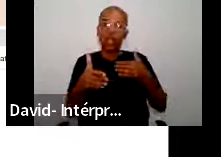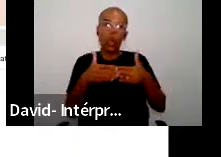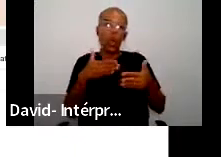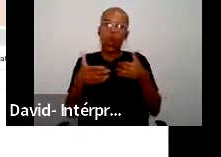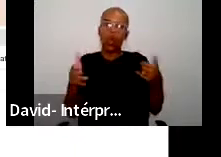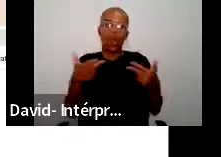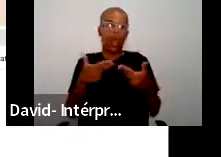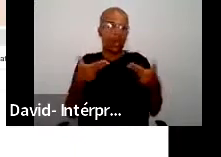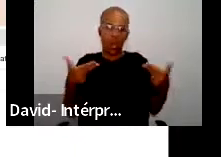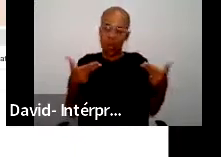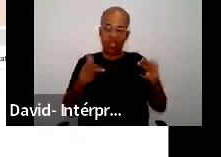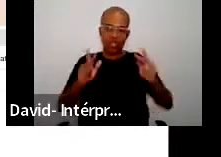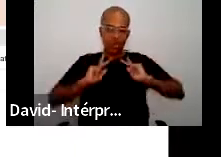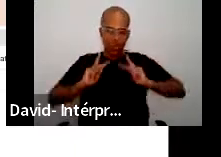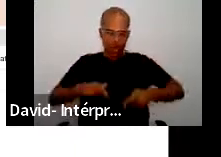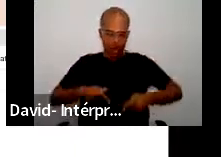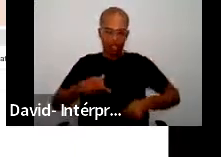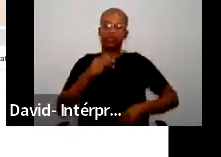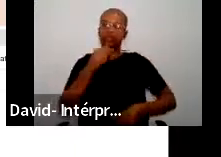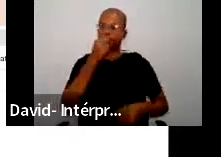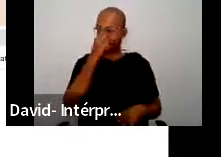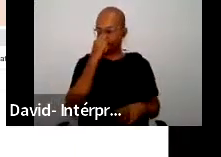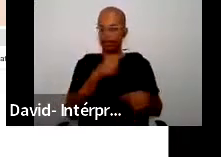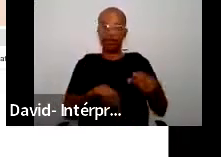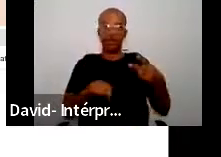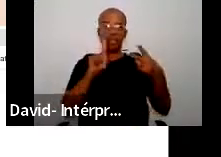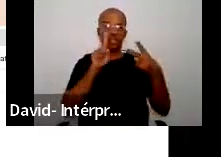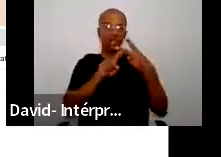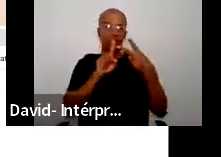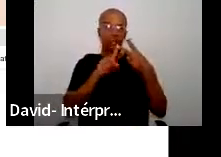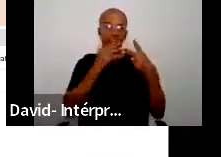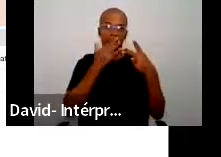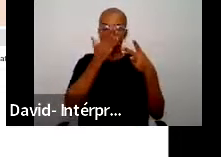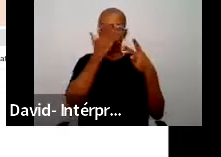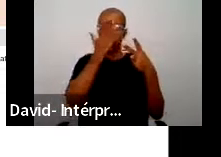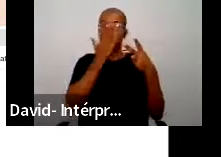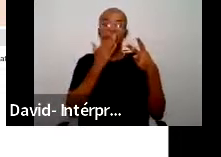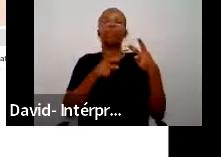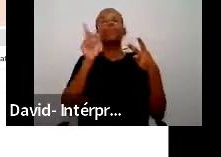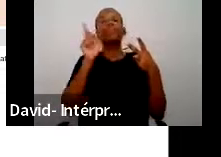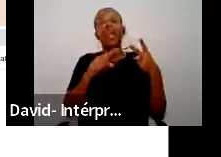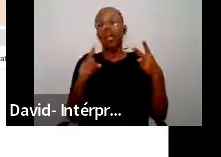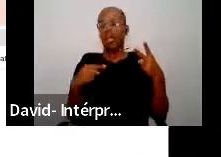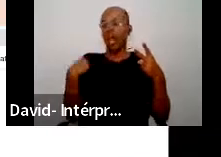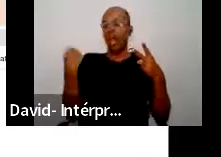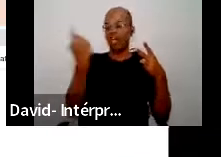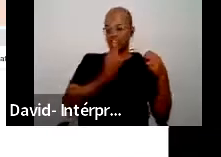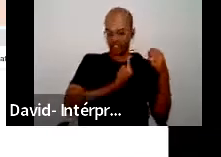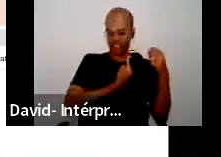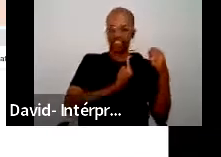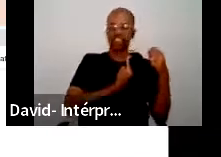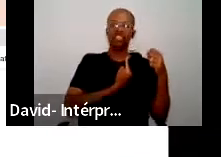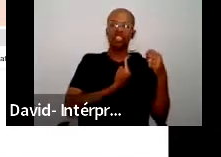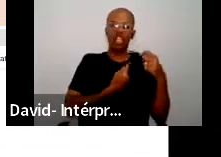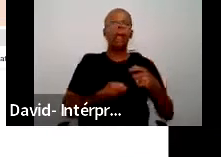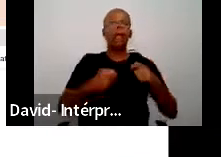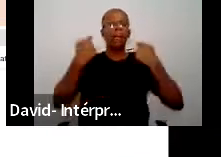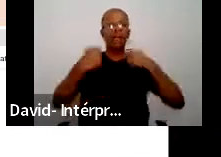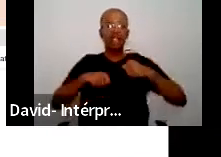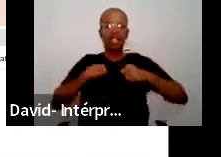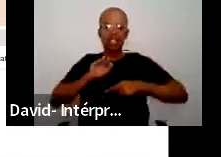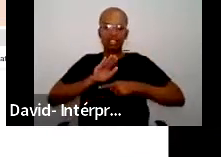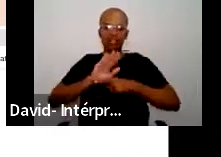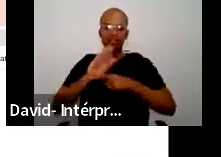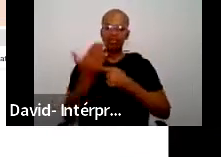dimensão humana. E a segunda, pelo fato de que a gente precisa ajudar